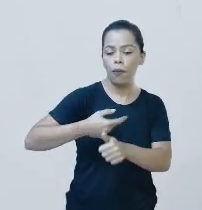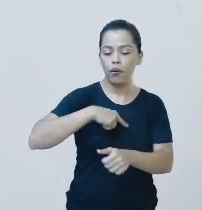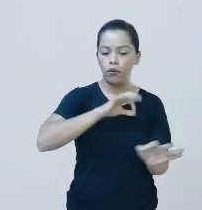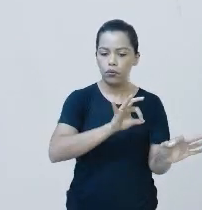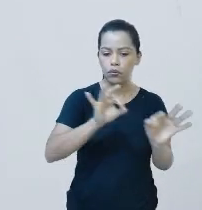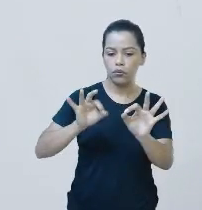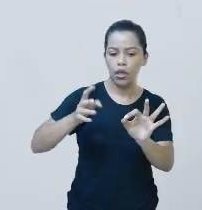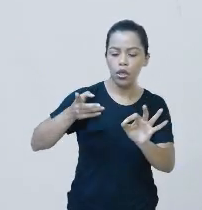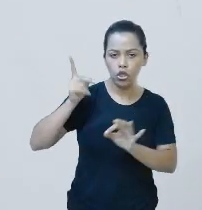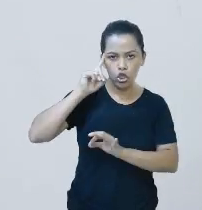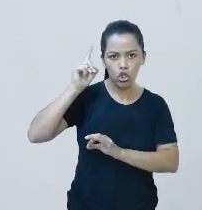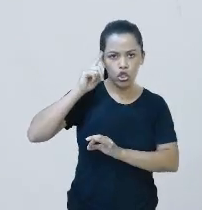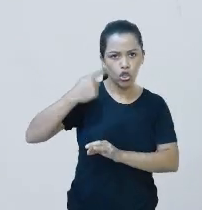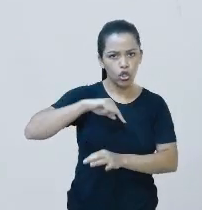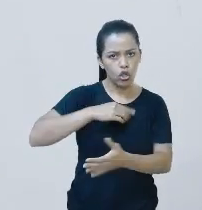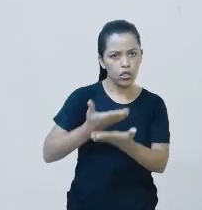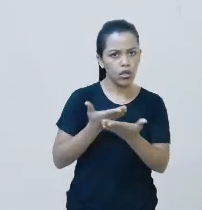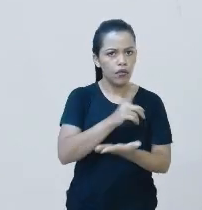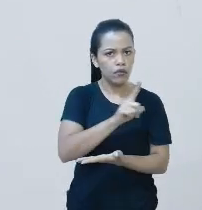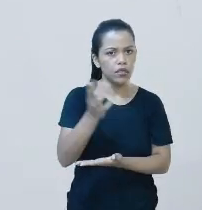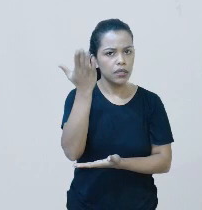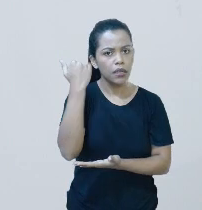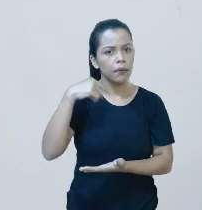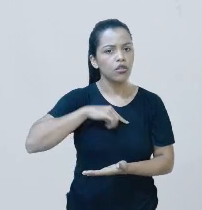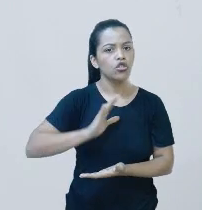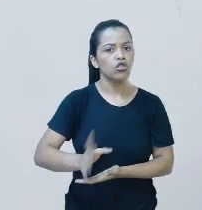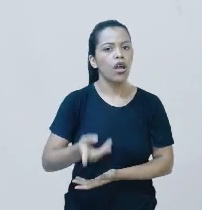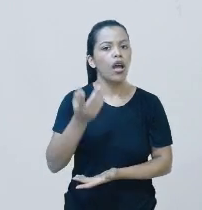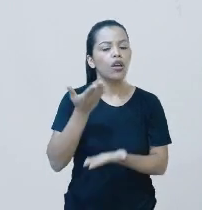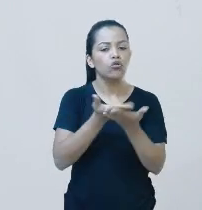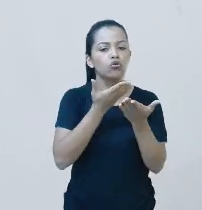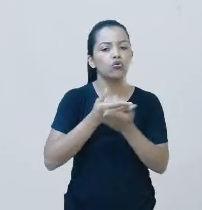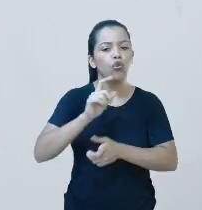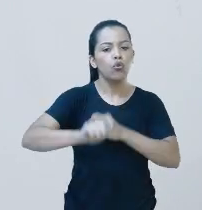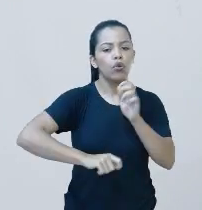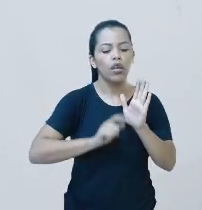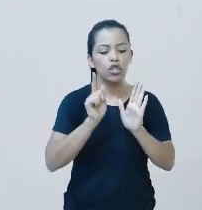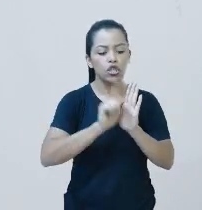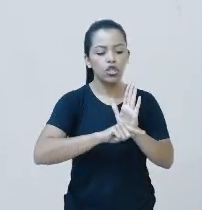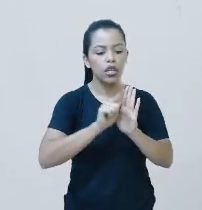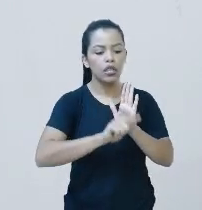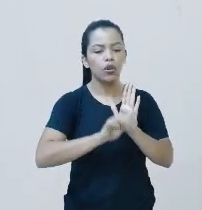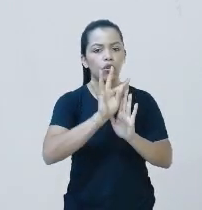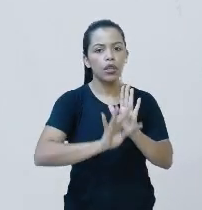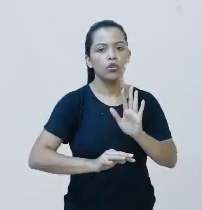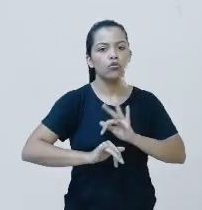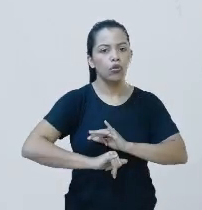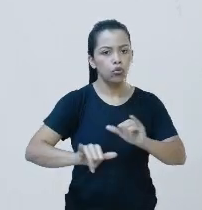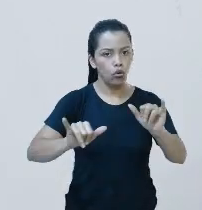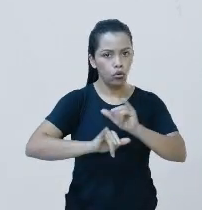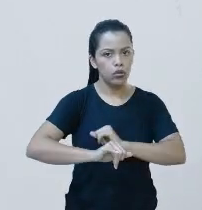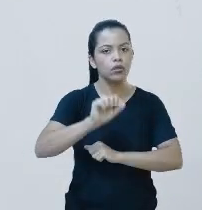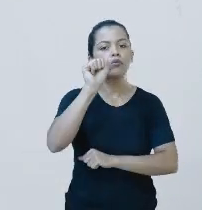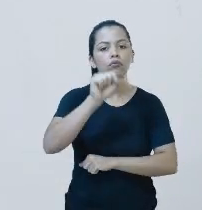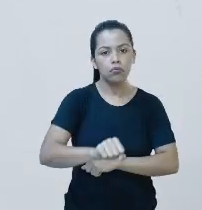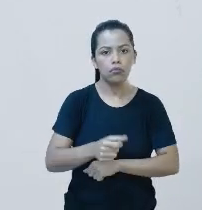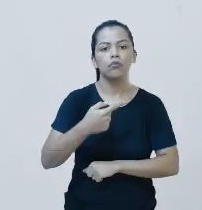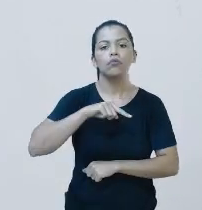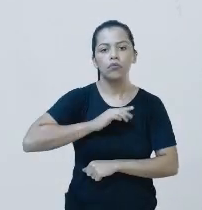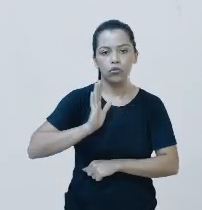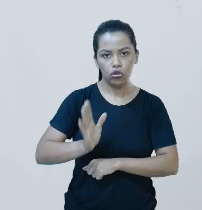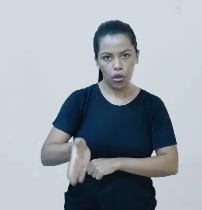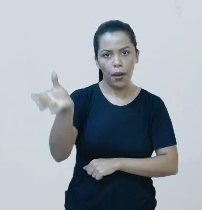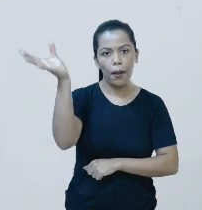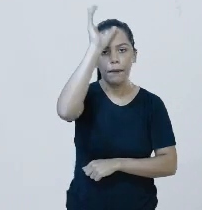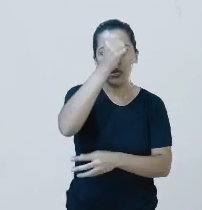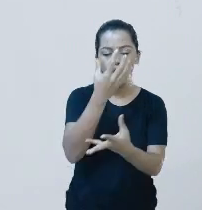diariamente, você sabe que nós já trabalhamos o gênero textual notícia. Sim, nós